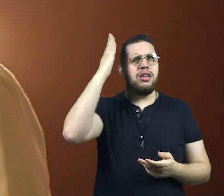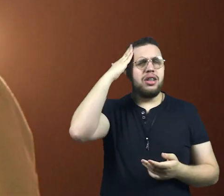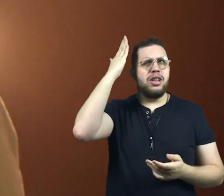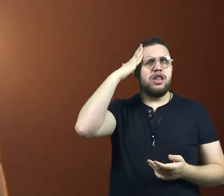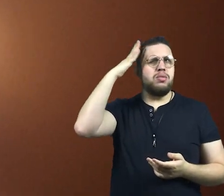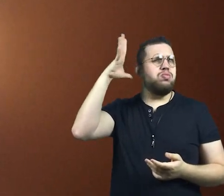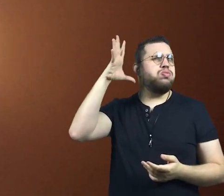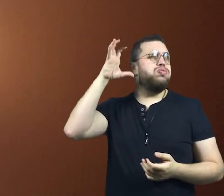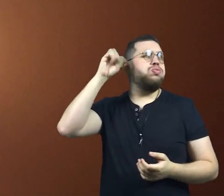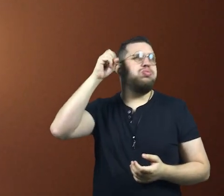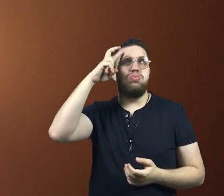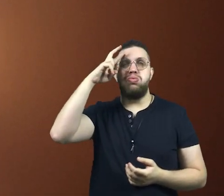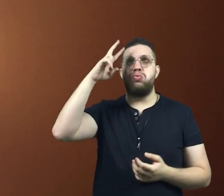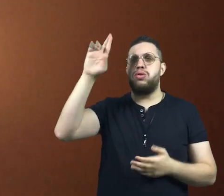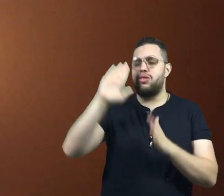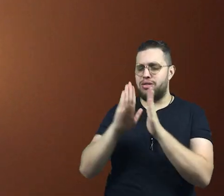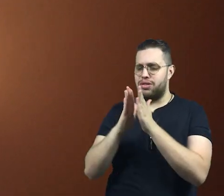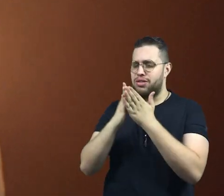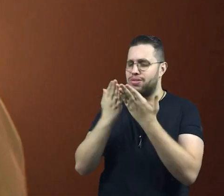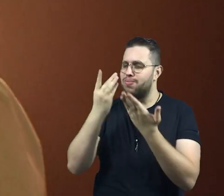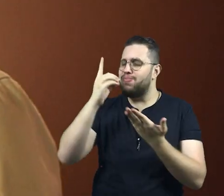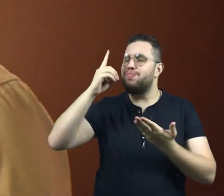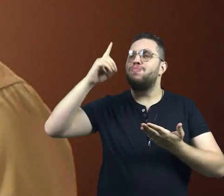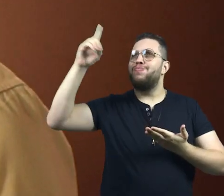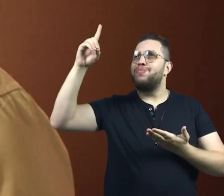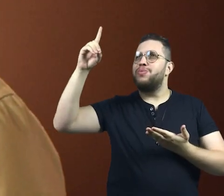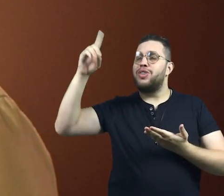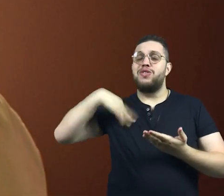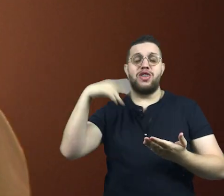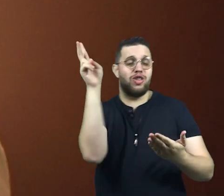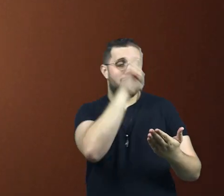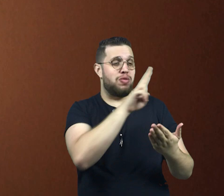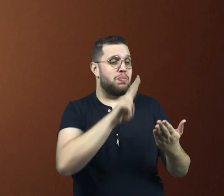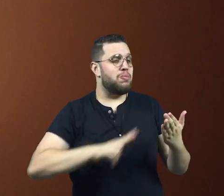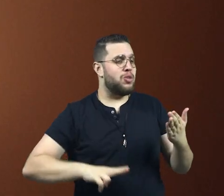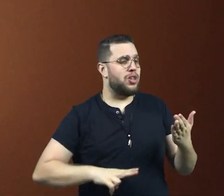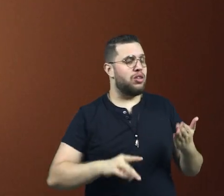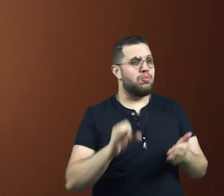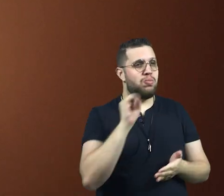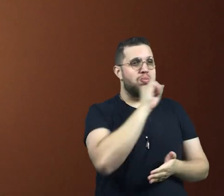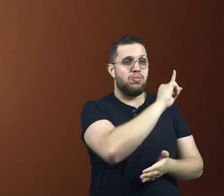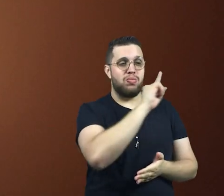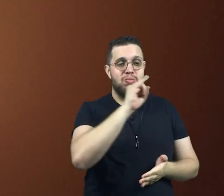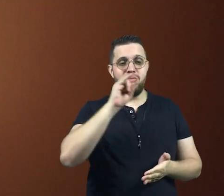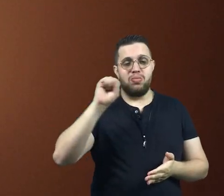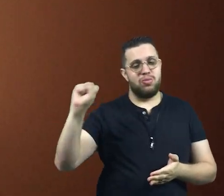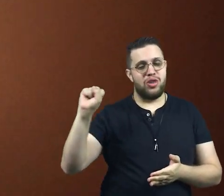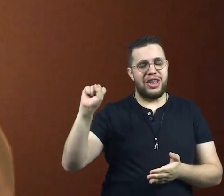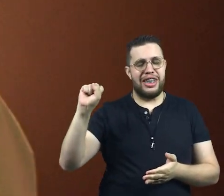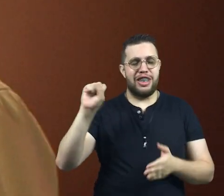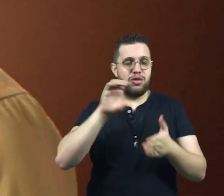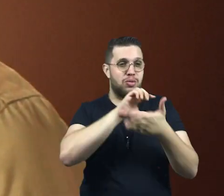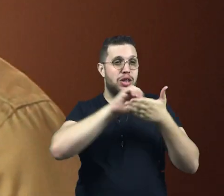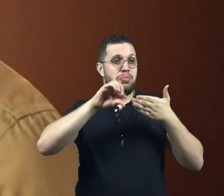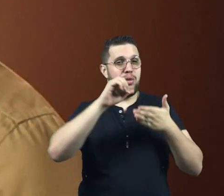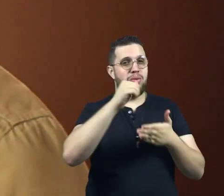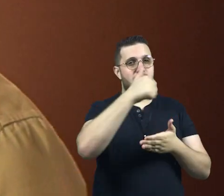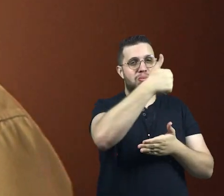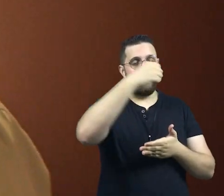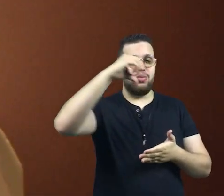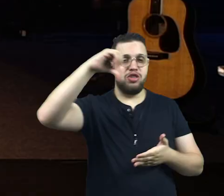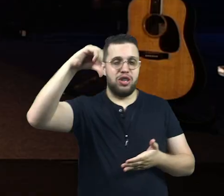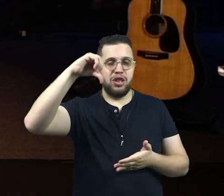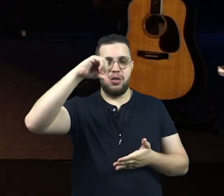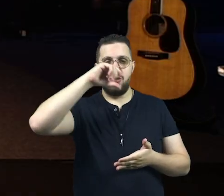momento. Se você tiver com sua Bíblia aí, abra comigo em Isaías capítulo 19, no versículo 19, vamos